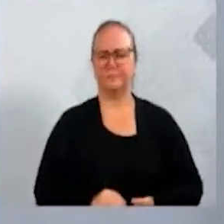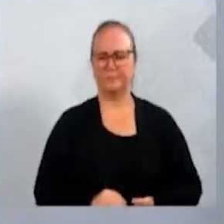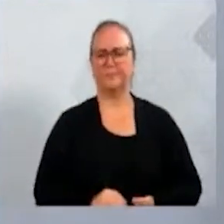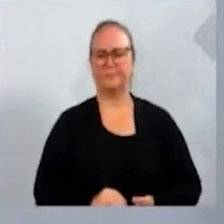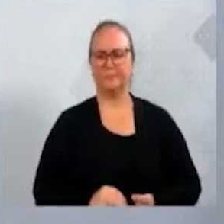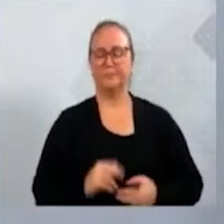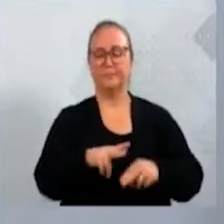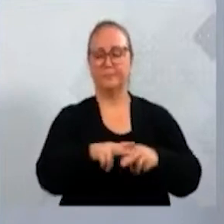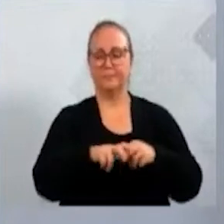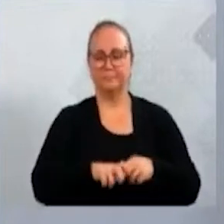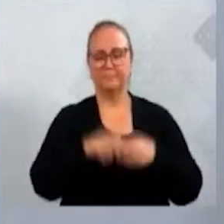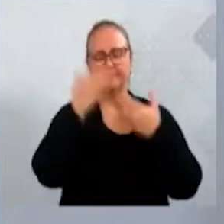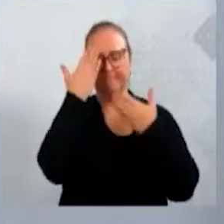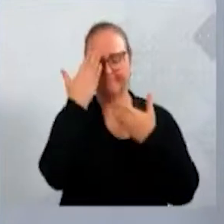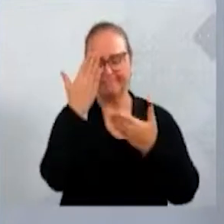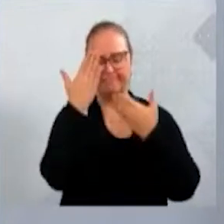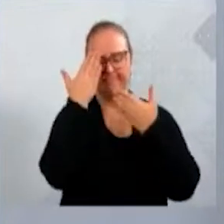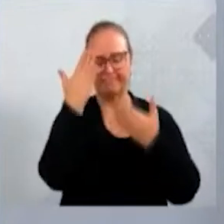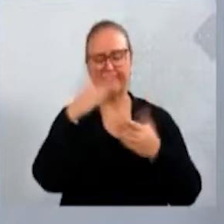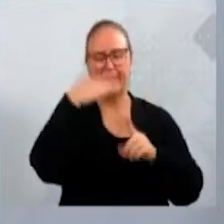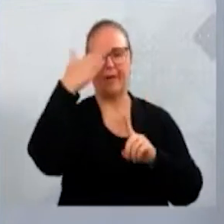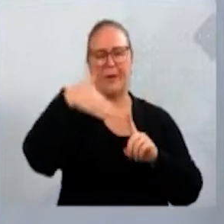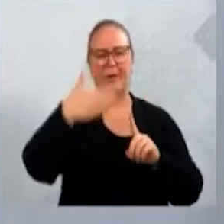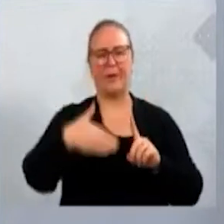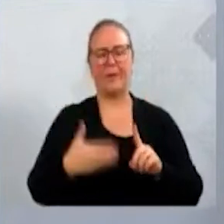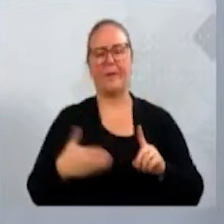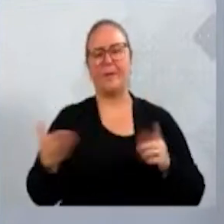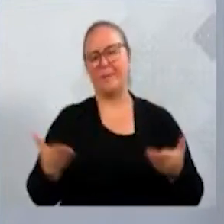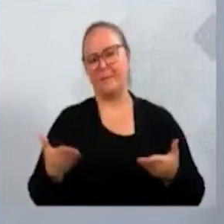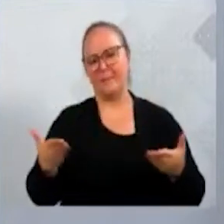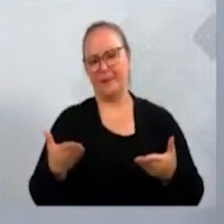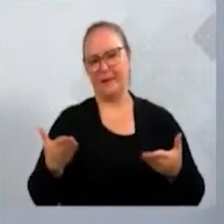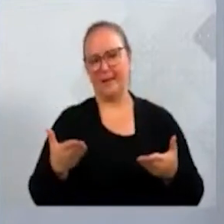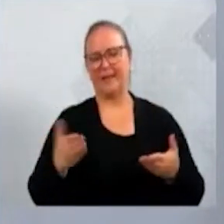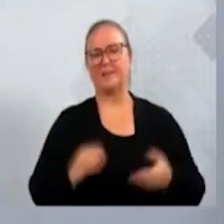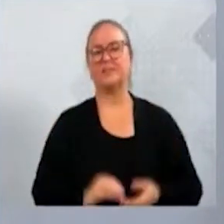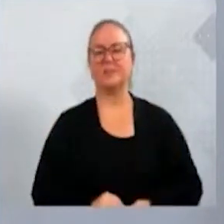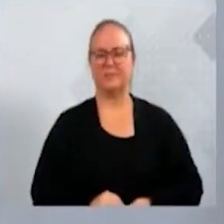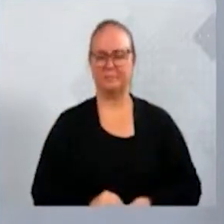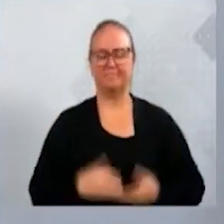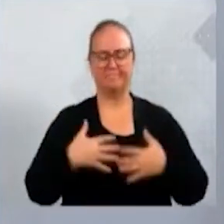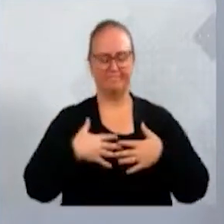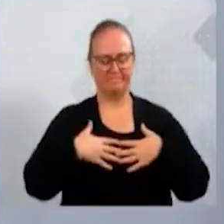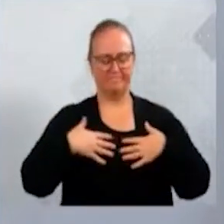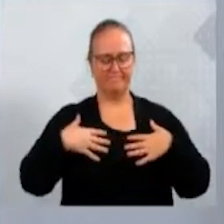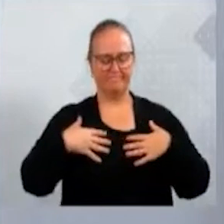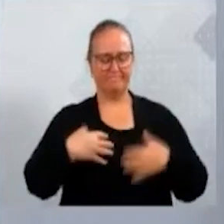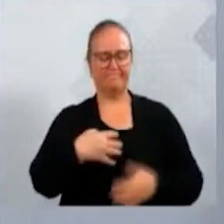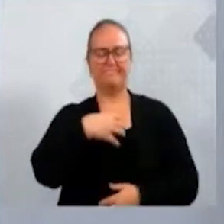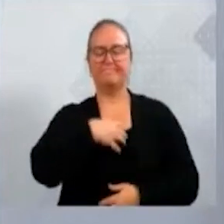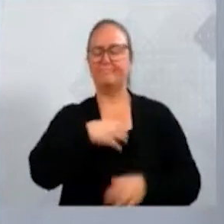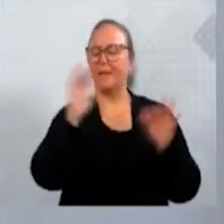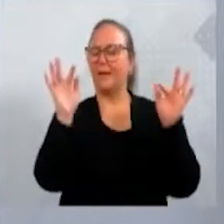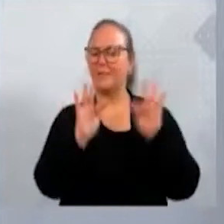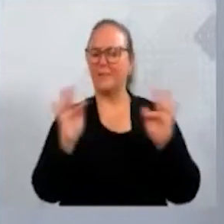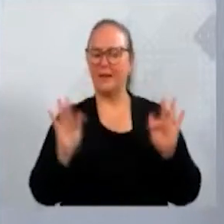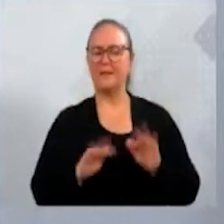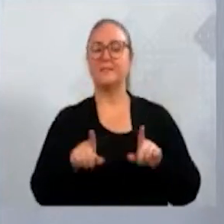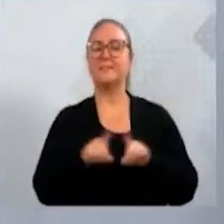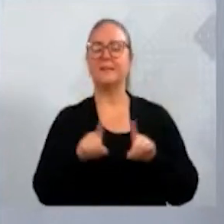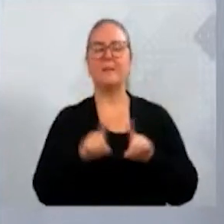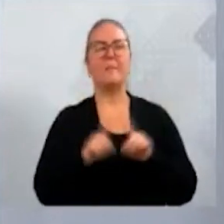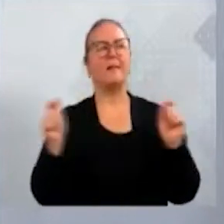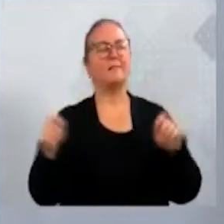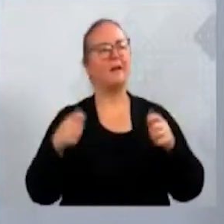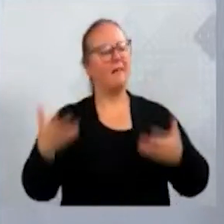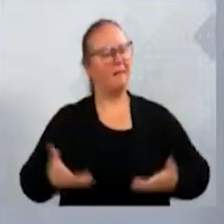agradecimento a homenagem recebida nesta noite ela nos deixa Lis onados e serve como incentivo a